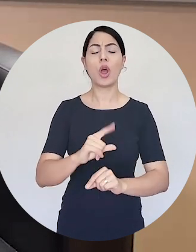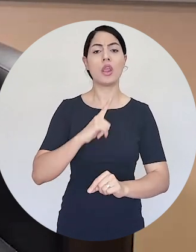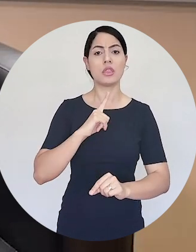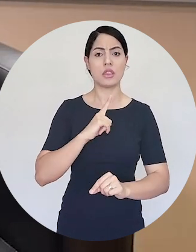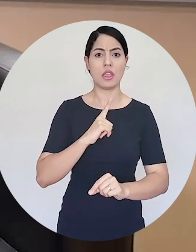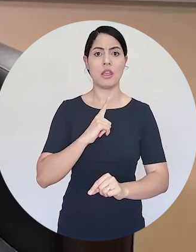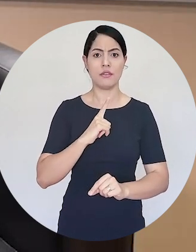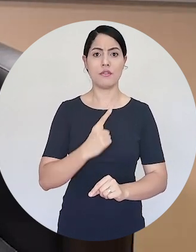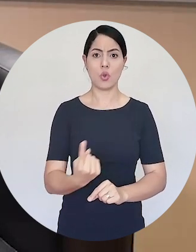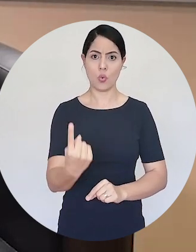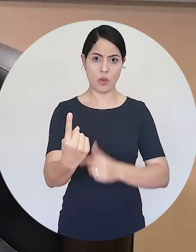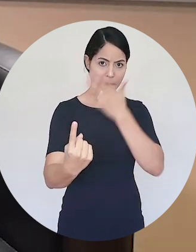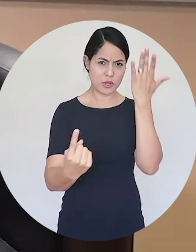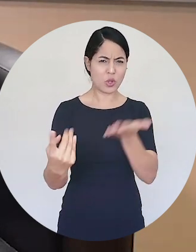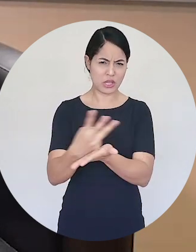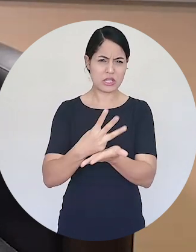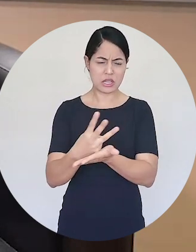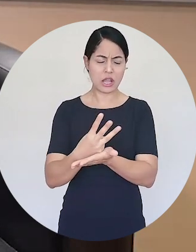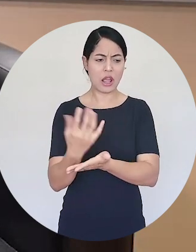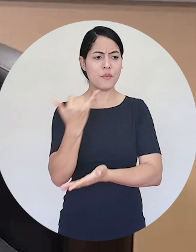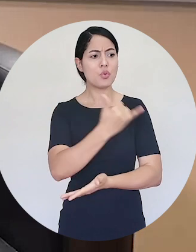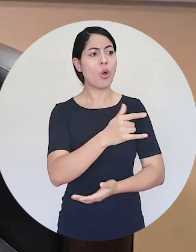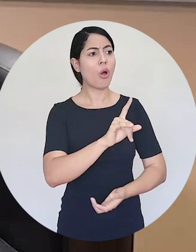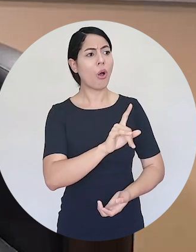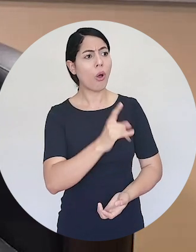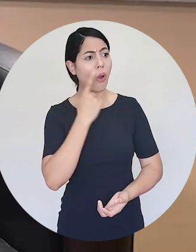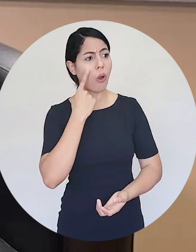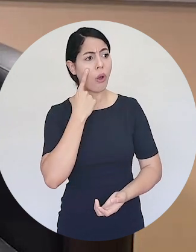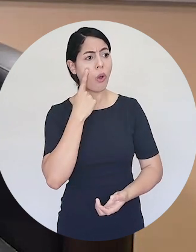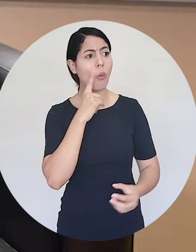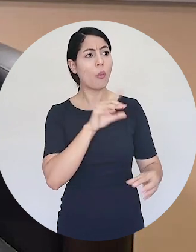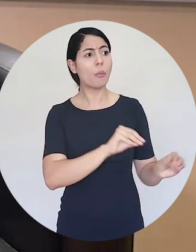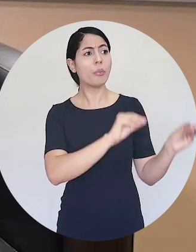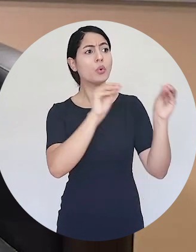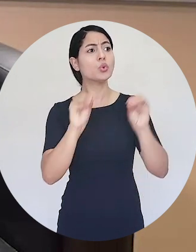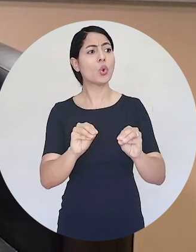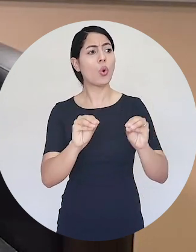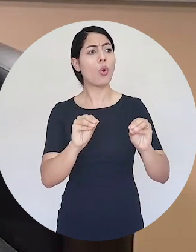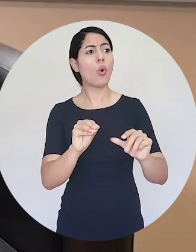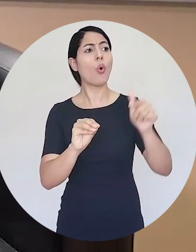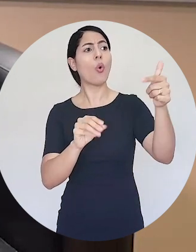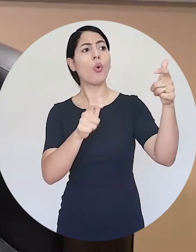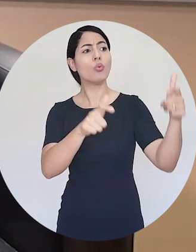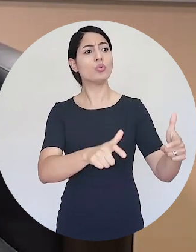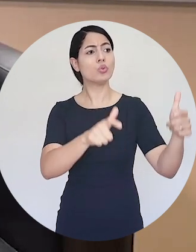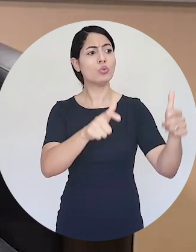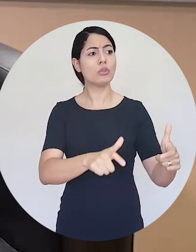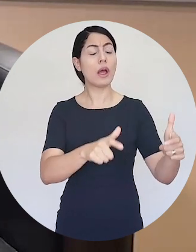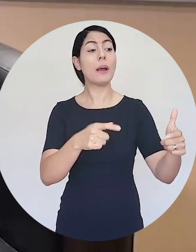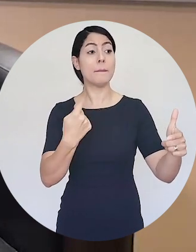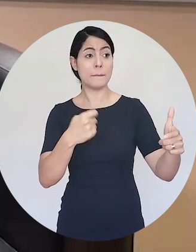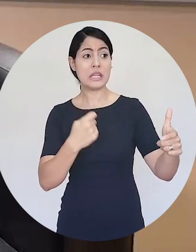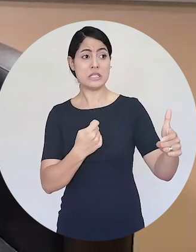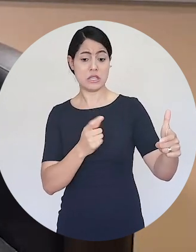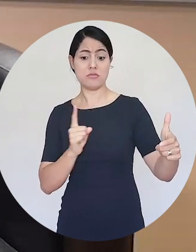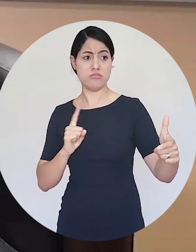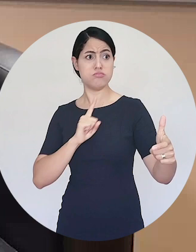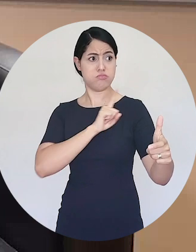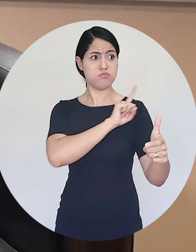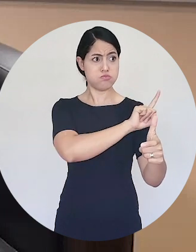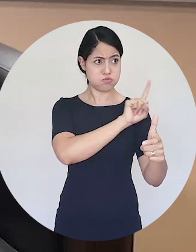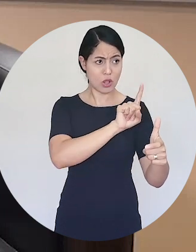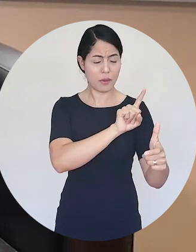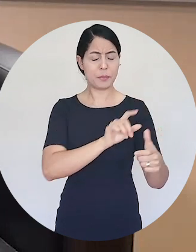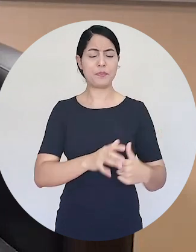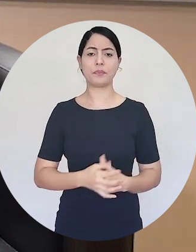funcionário terceirizado que fica na recepção que a central de registro de ocorrência mudou e seria lá do outro lado, teríamos que